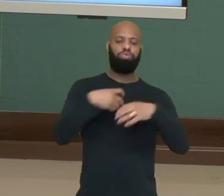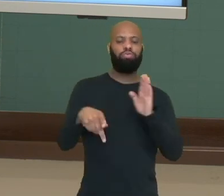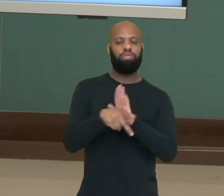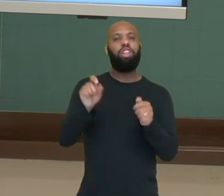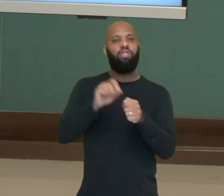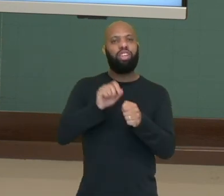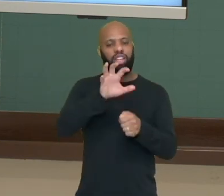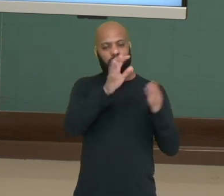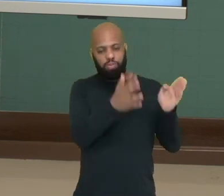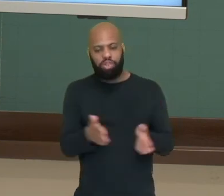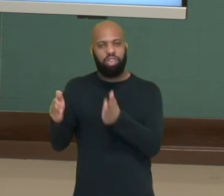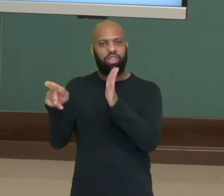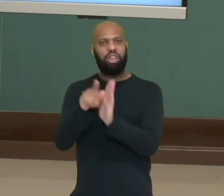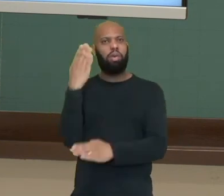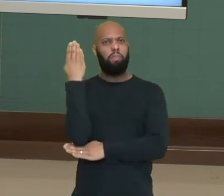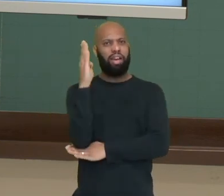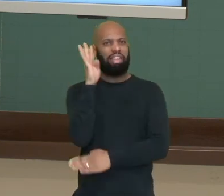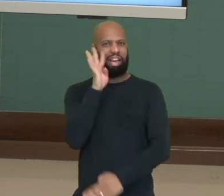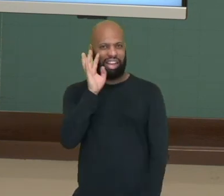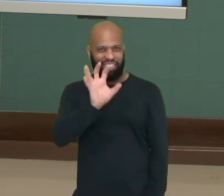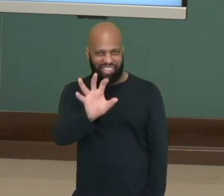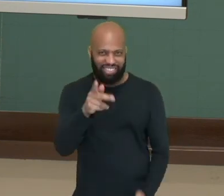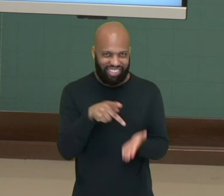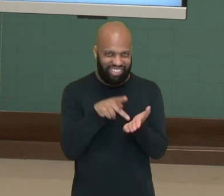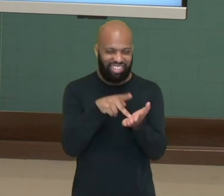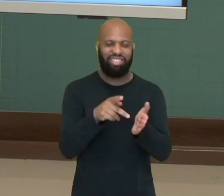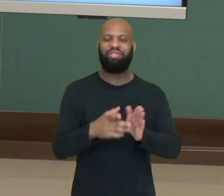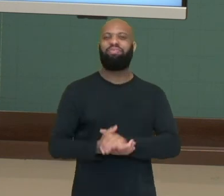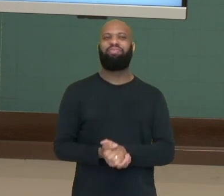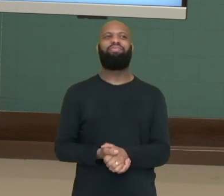esse processo na madeira. Bacana, não é?